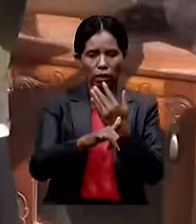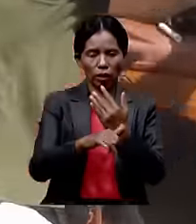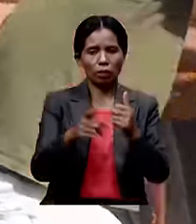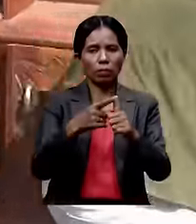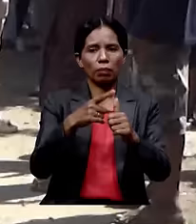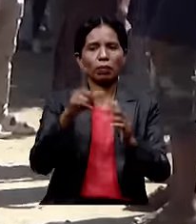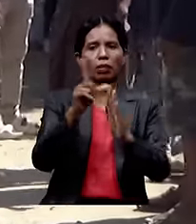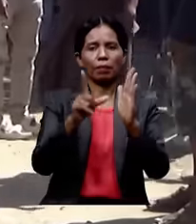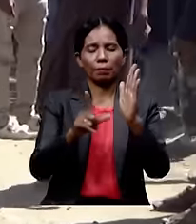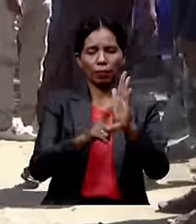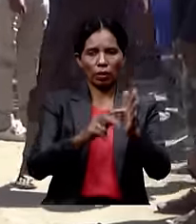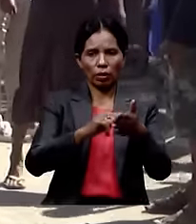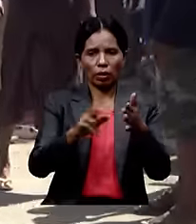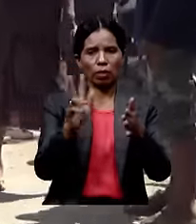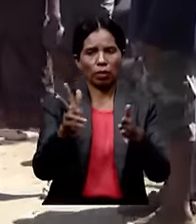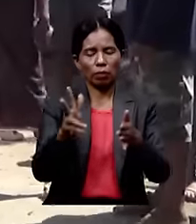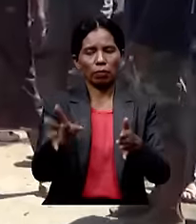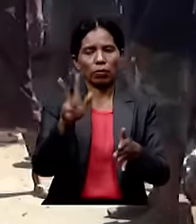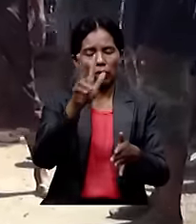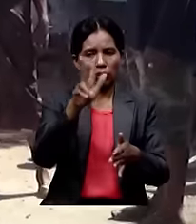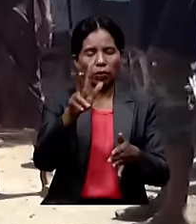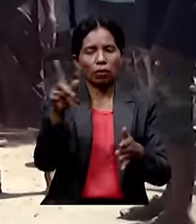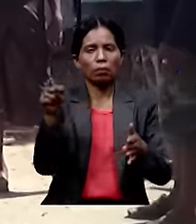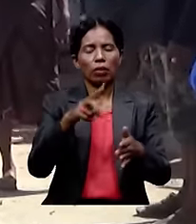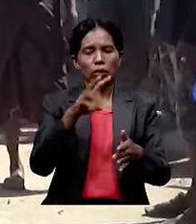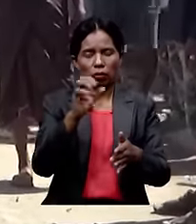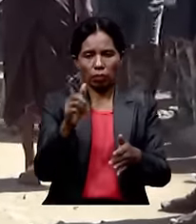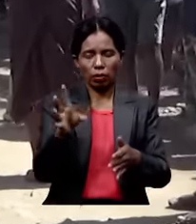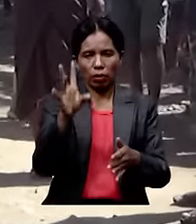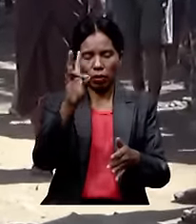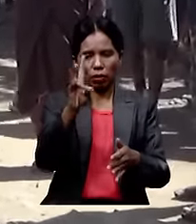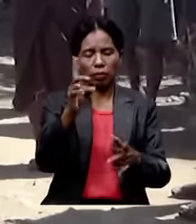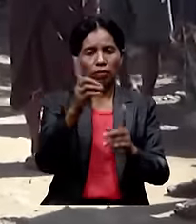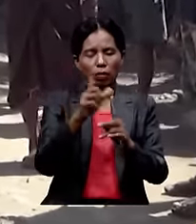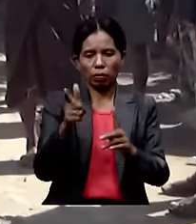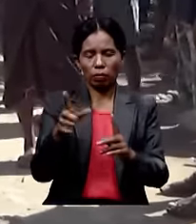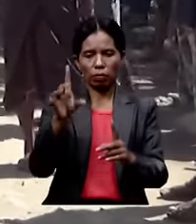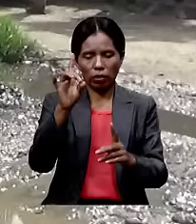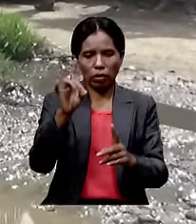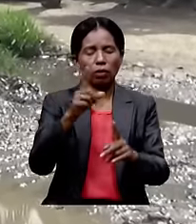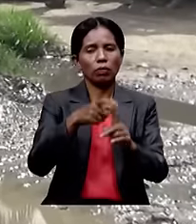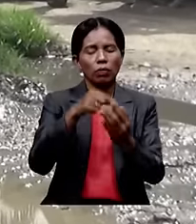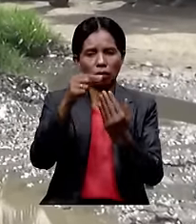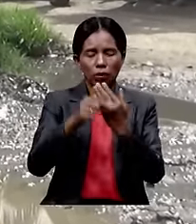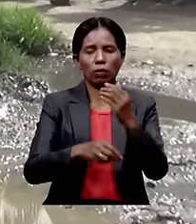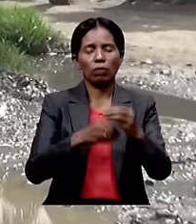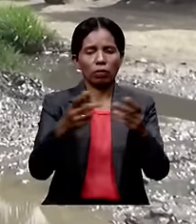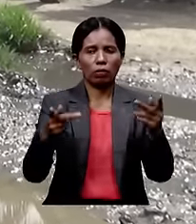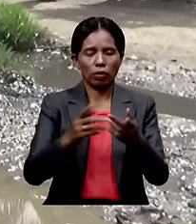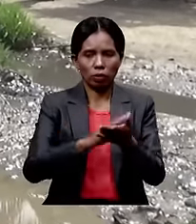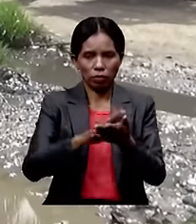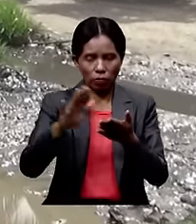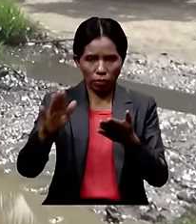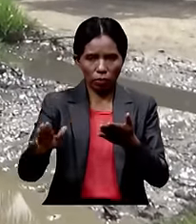ba decreto lei, número tolo nulo resin tolo bararihun rua walu, loron rua nulo resin hito fulan agosto, quando baizeni no ordem